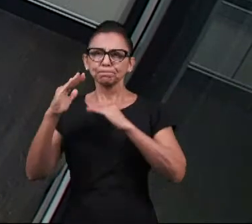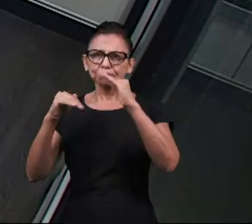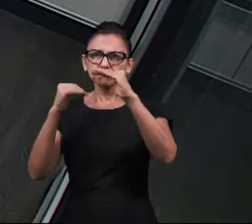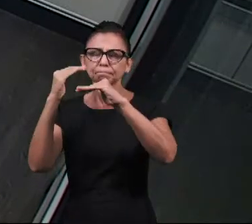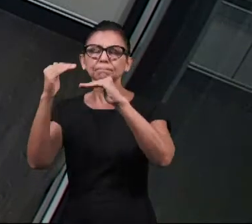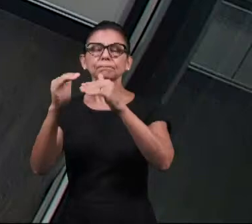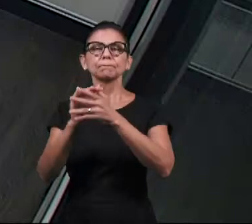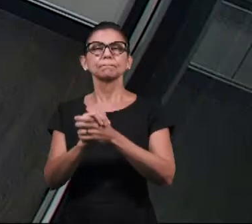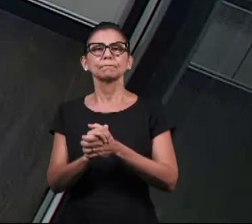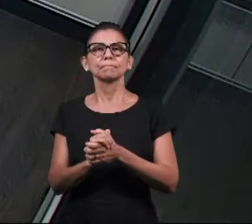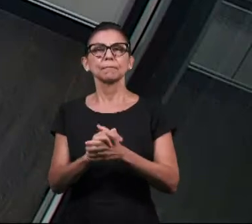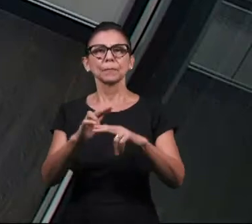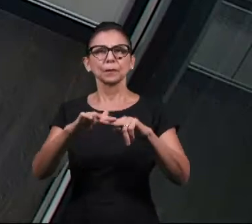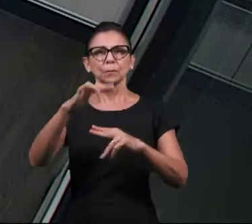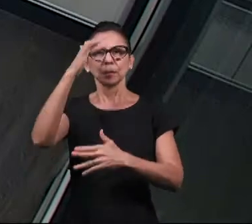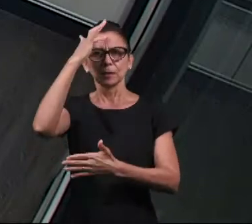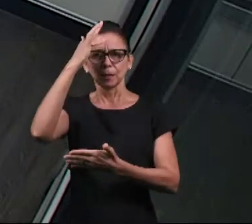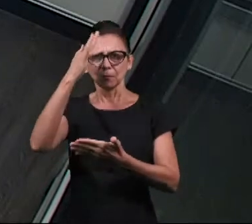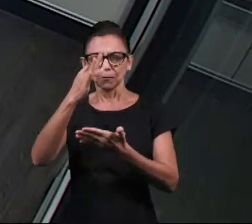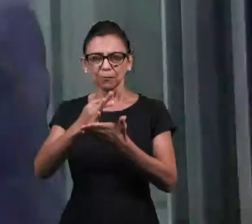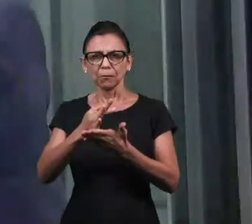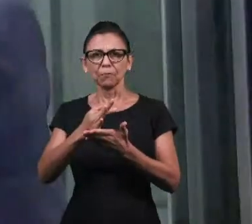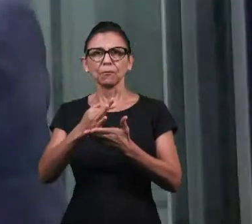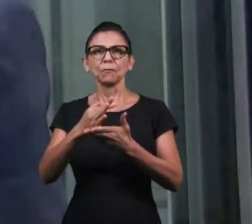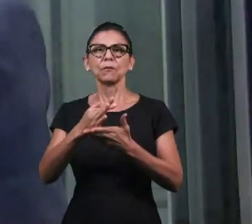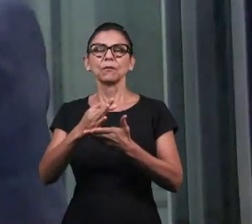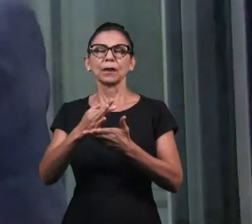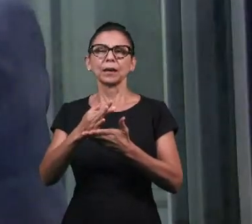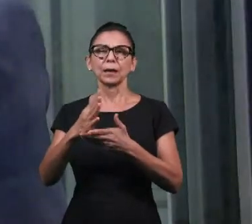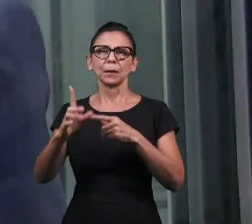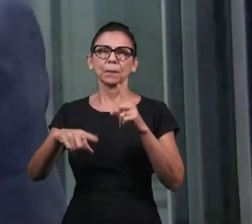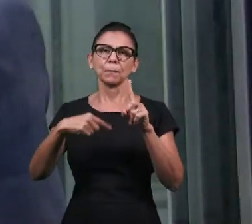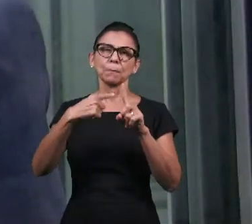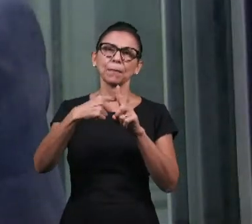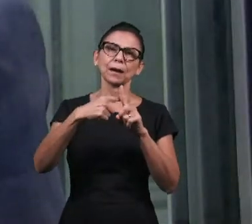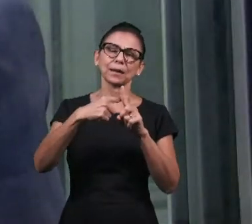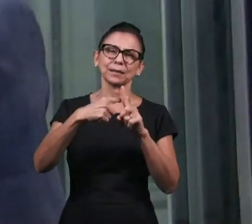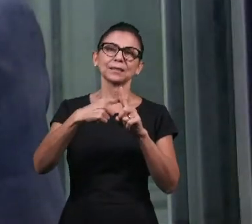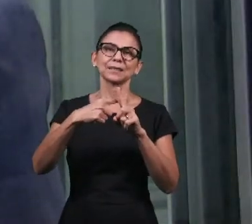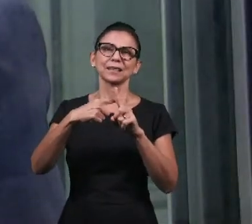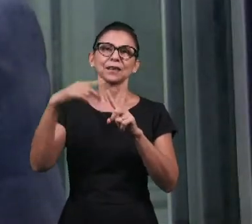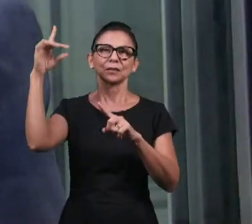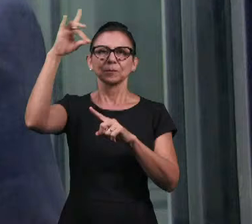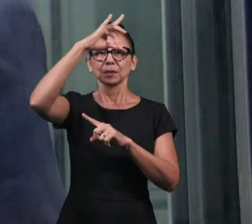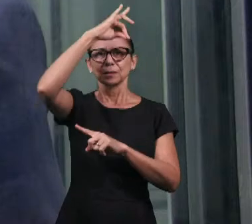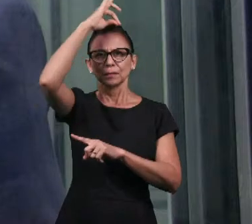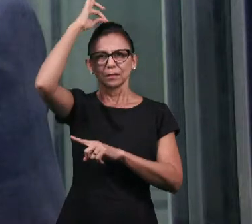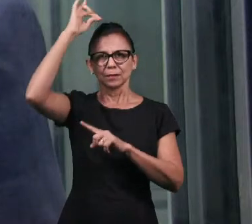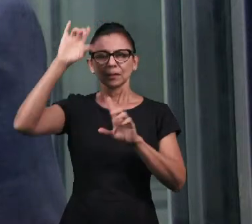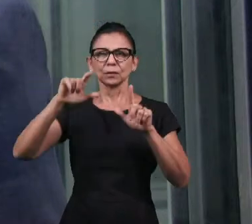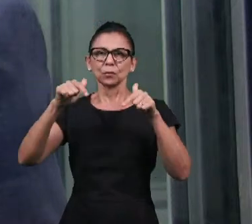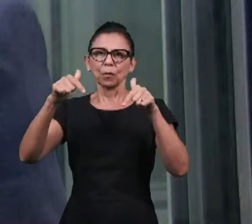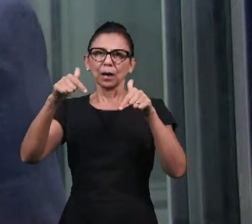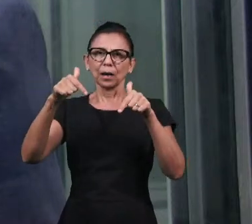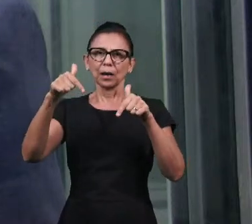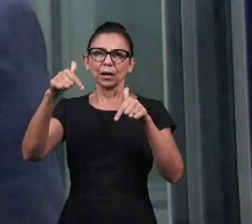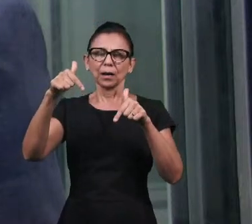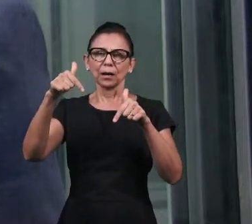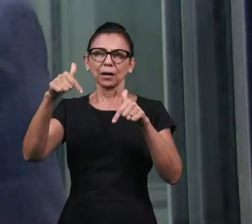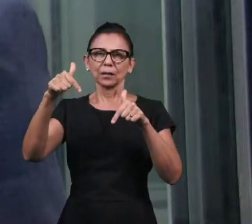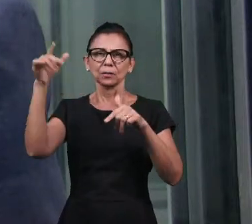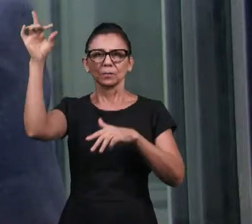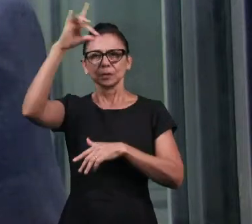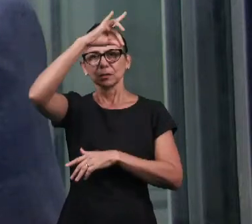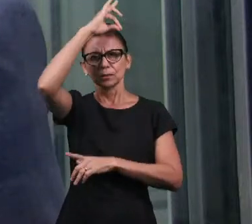gera ainda mais fé trazida pelo Espírito Santo, derramando a graça dele sobre a nossa casa, trazendo